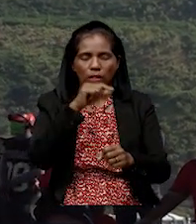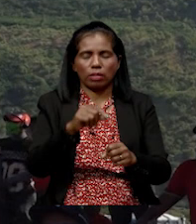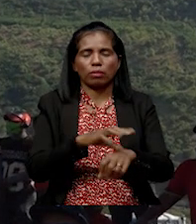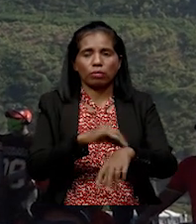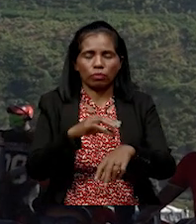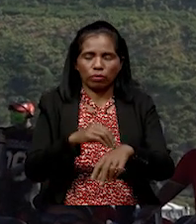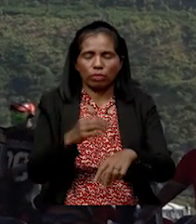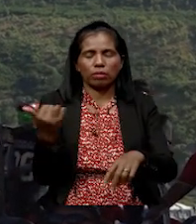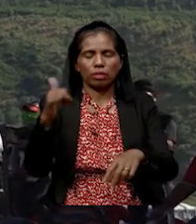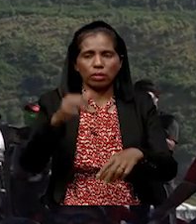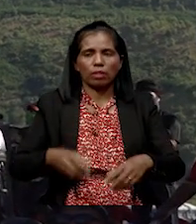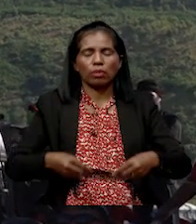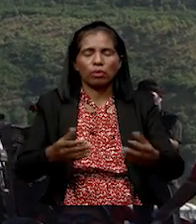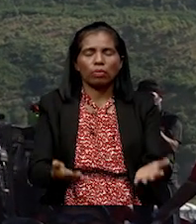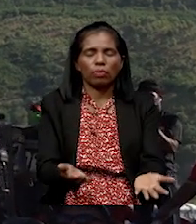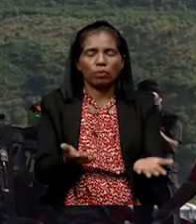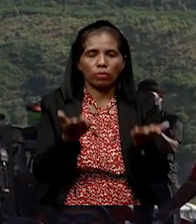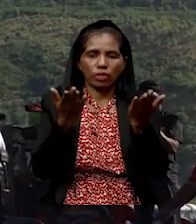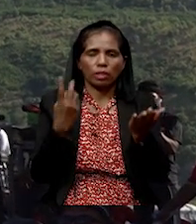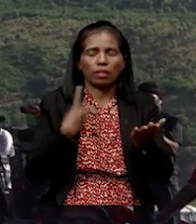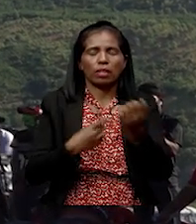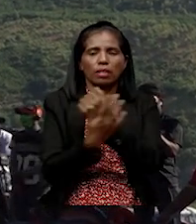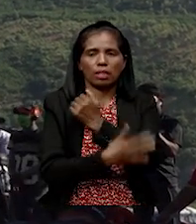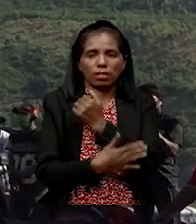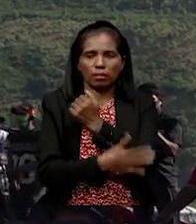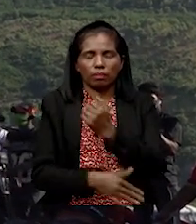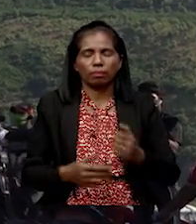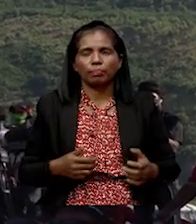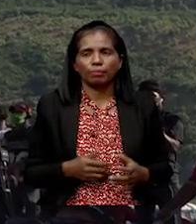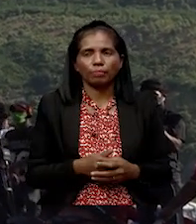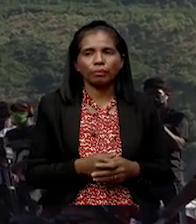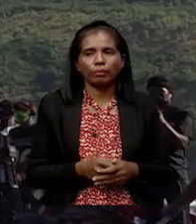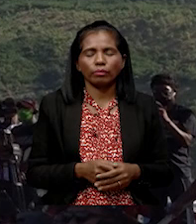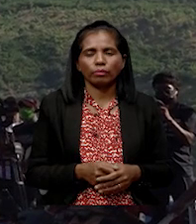internação, sira forte a internação, sira sira sira